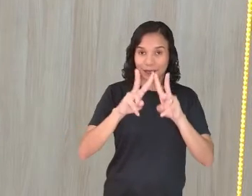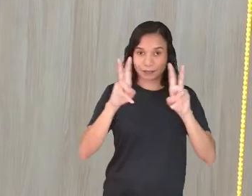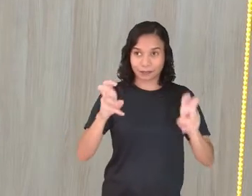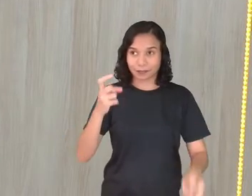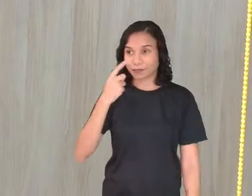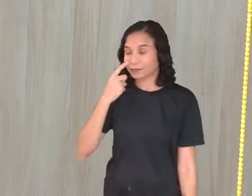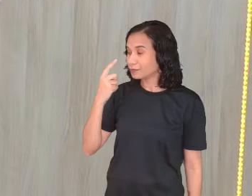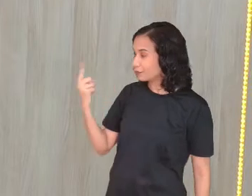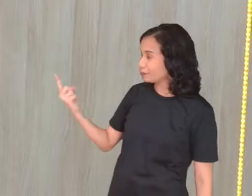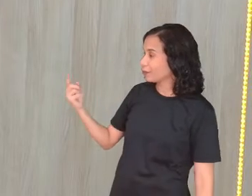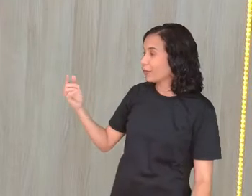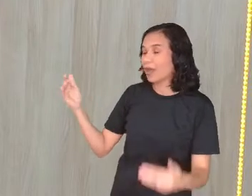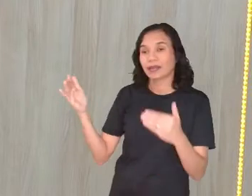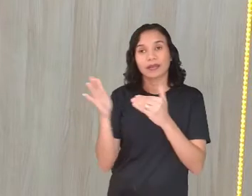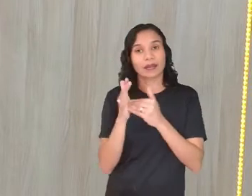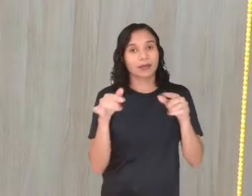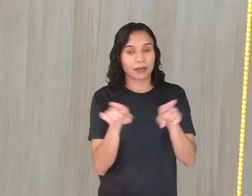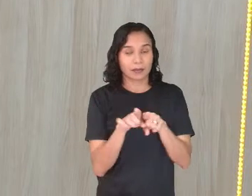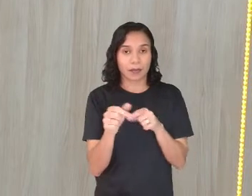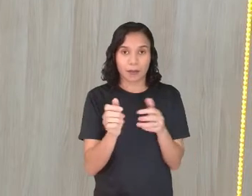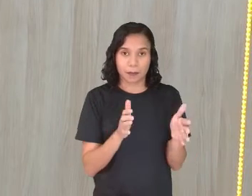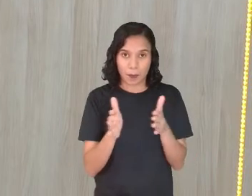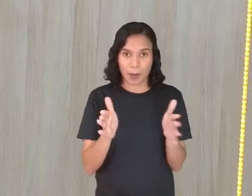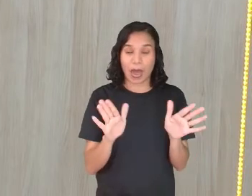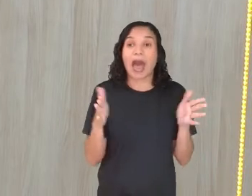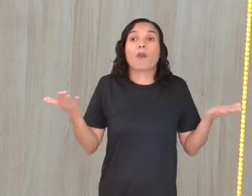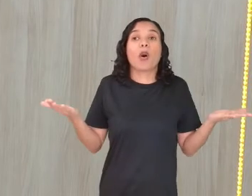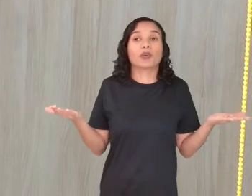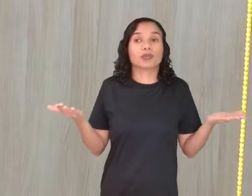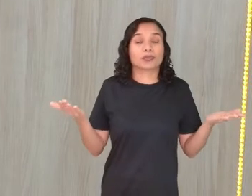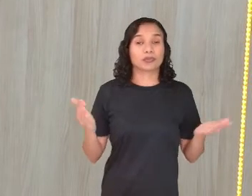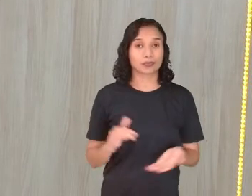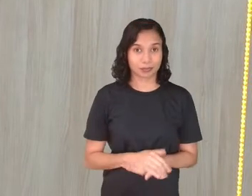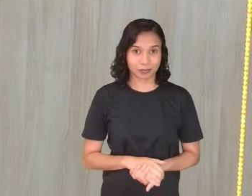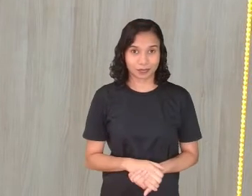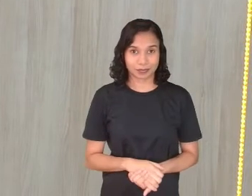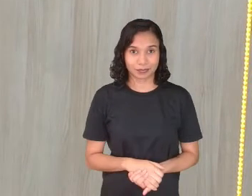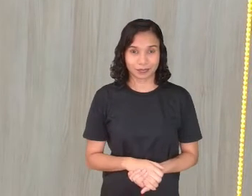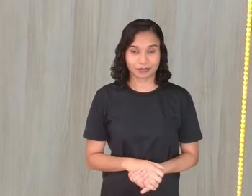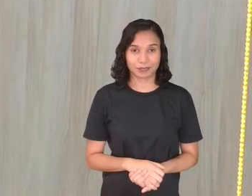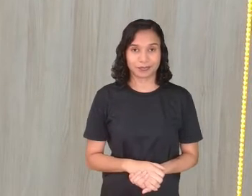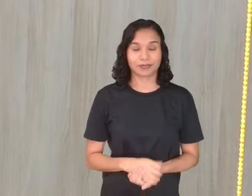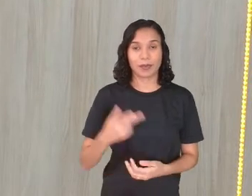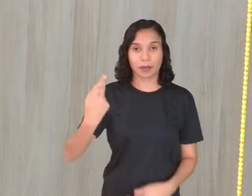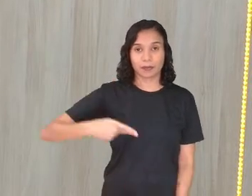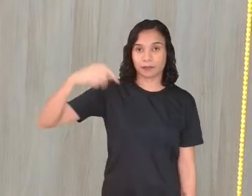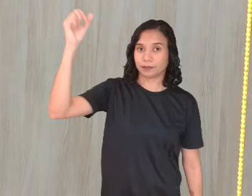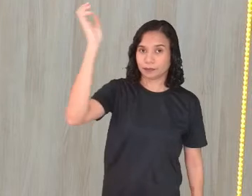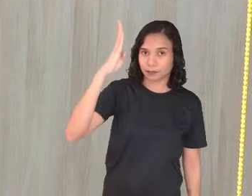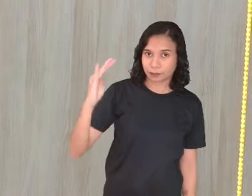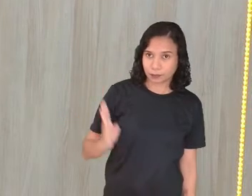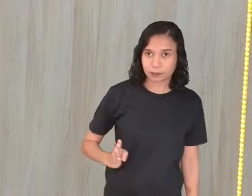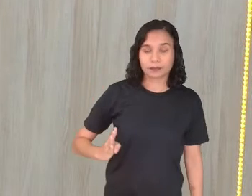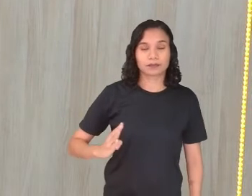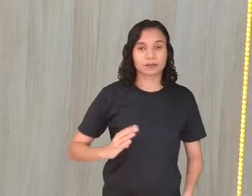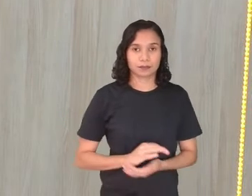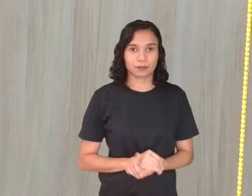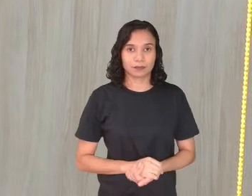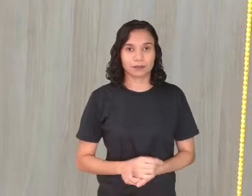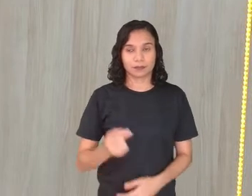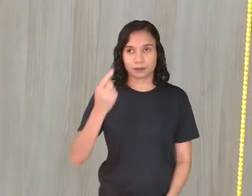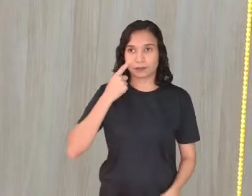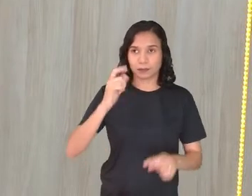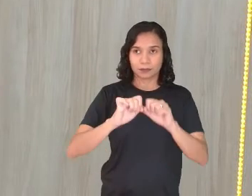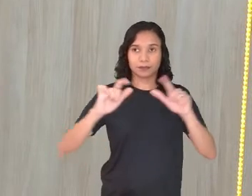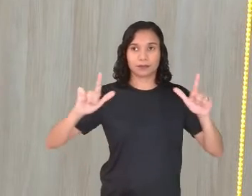né? E esse período durou até quando, né? Vejam aí, olha, o Brasil. Vejam